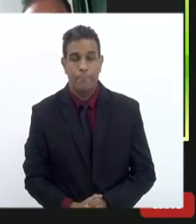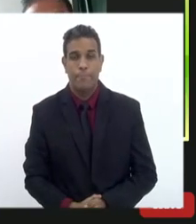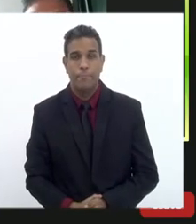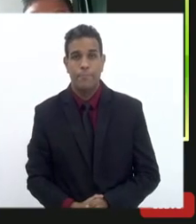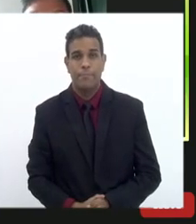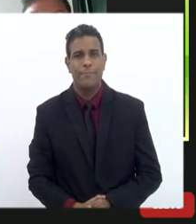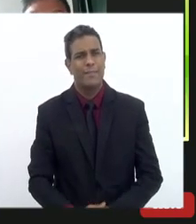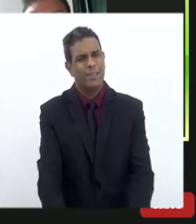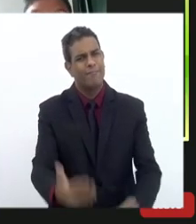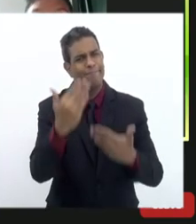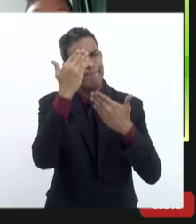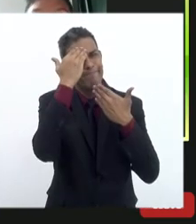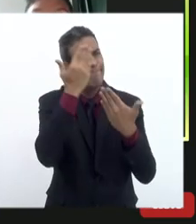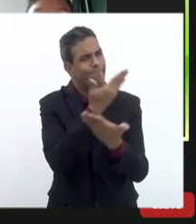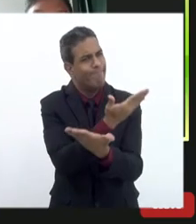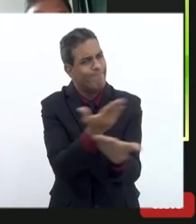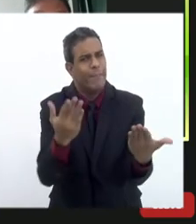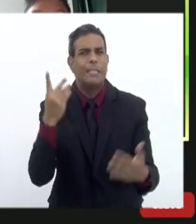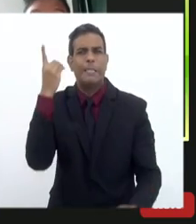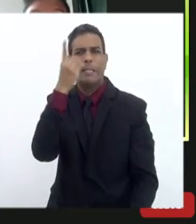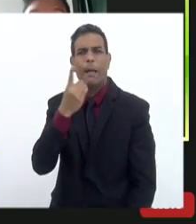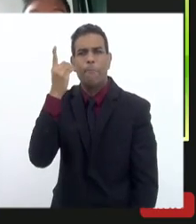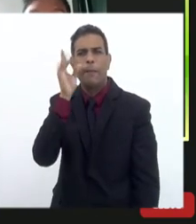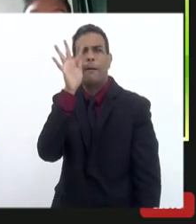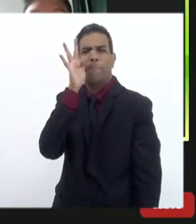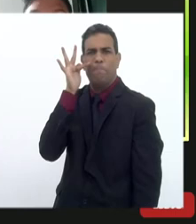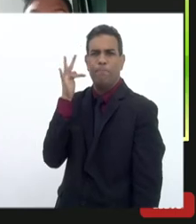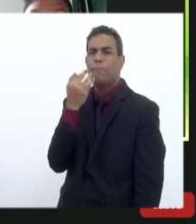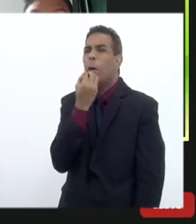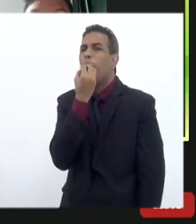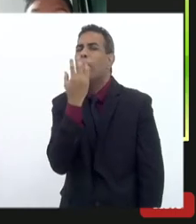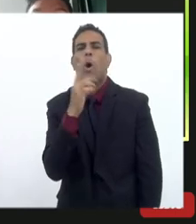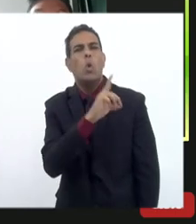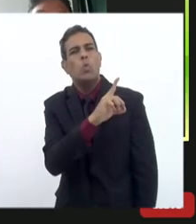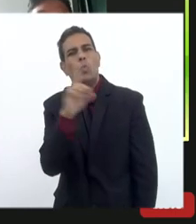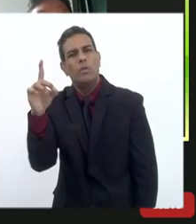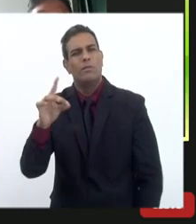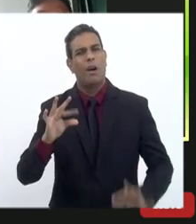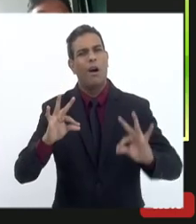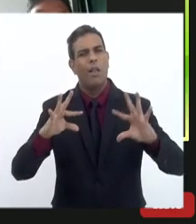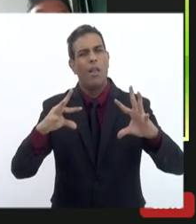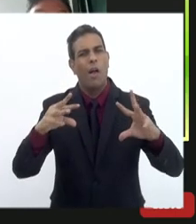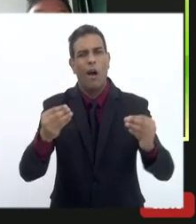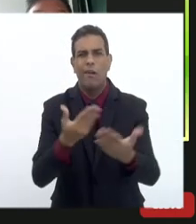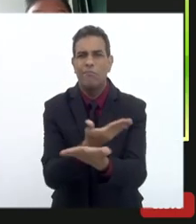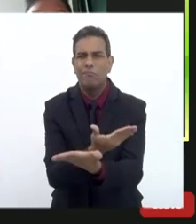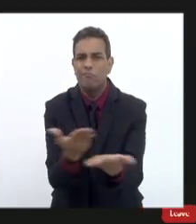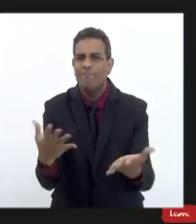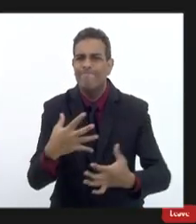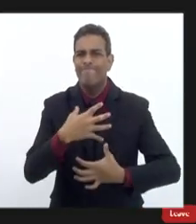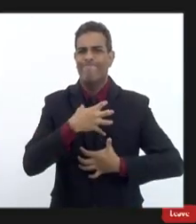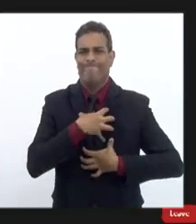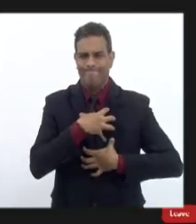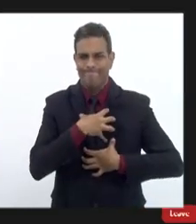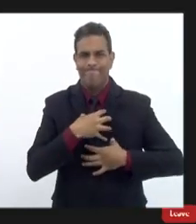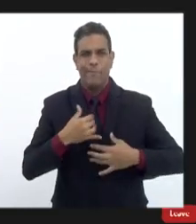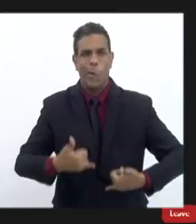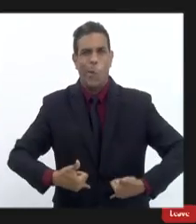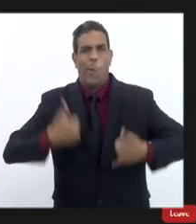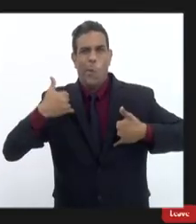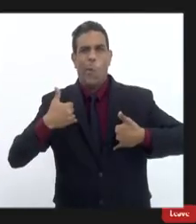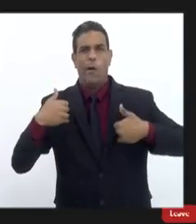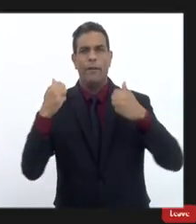Eu que agradeço, deputado Flávio Serafini, bom dia a todo mundo. Que nos acompanha aqui na